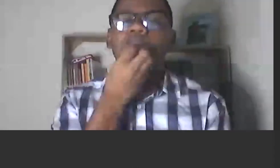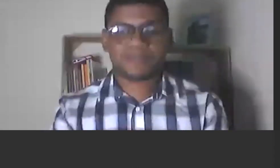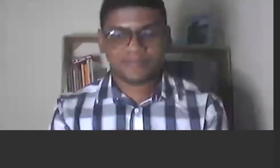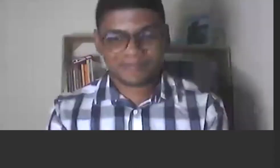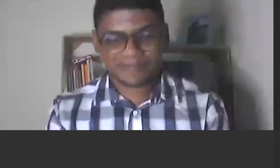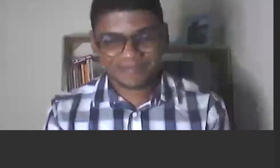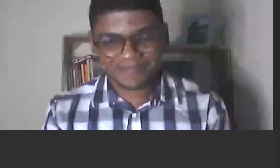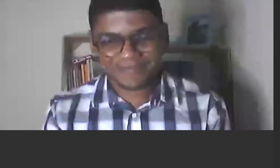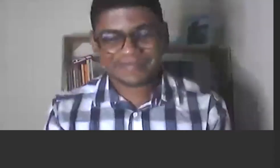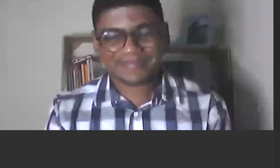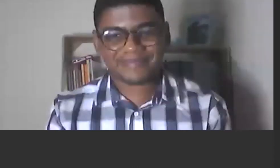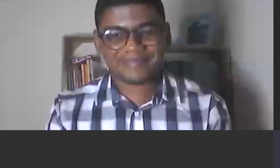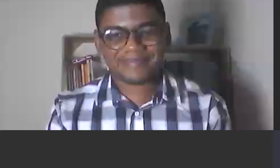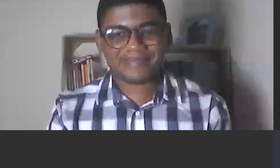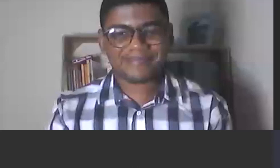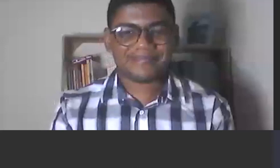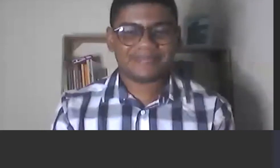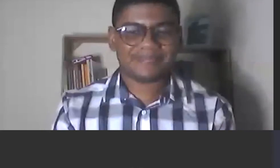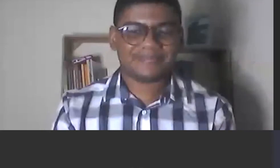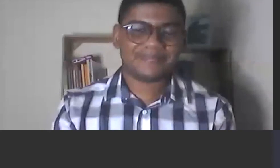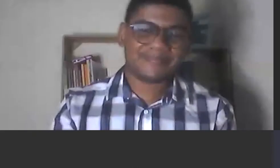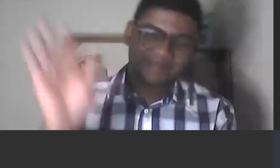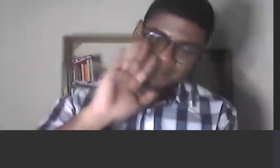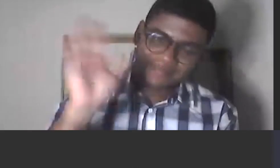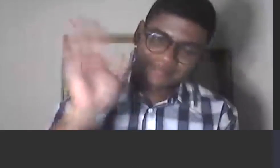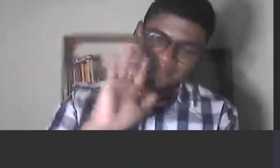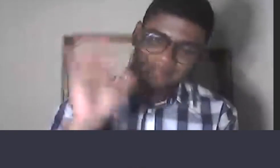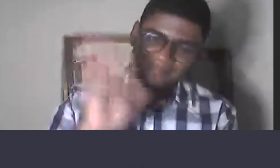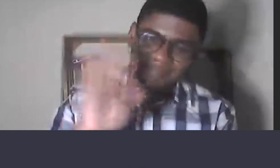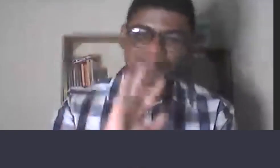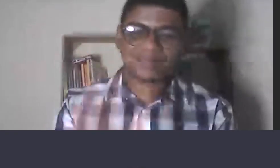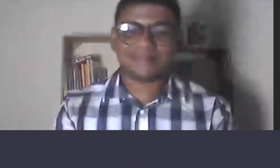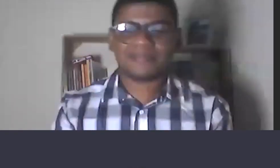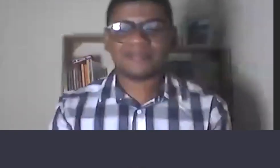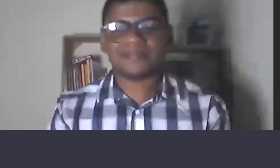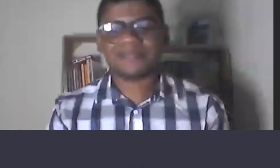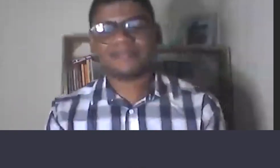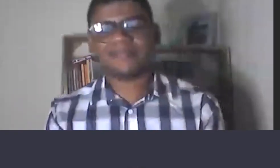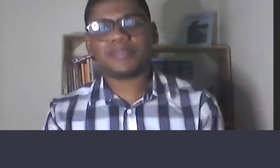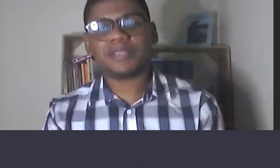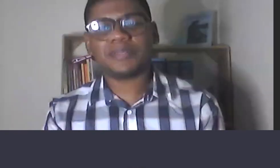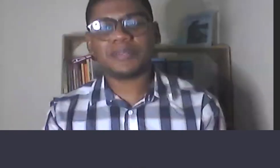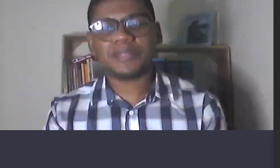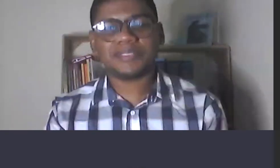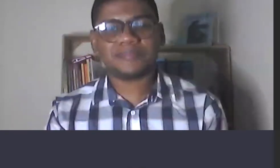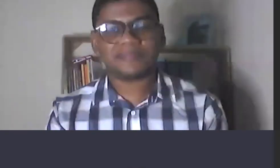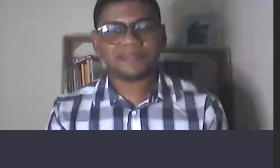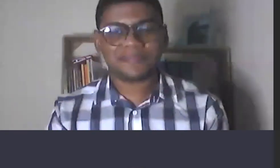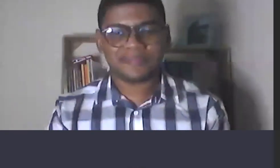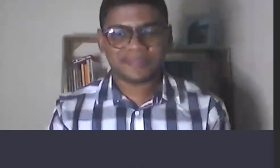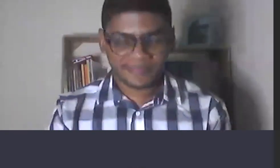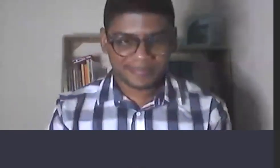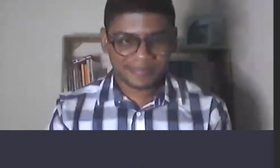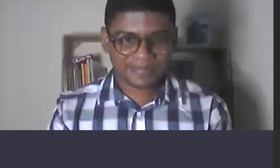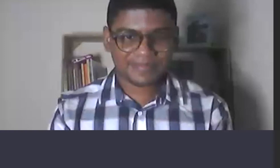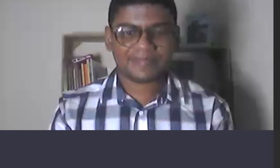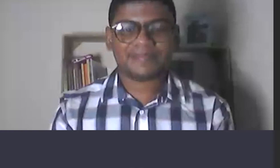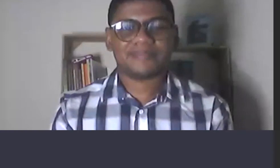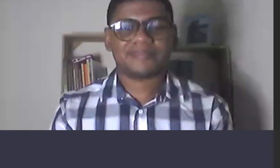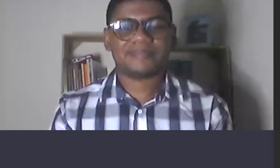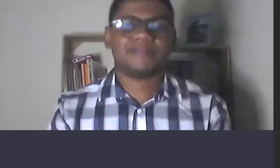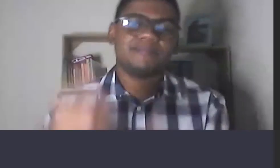noite. Boa noite, Lucas. Fica com Deus. Boa noite, gente. Boa noite, Lucas. Tchau. Boa noite, Boa noite Lucas. a todos.